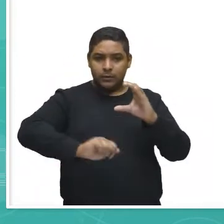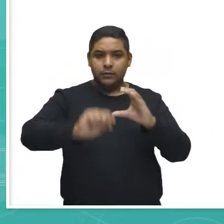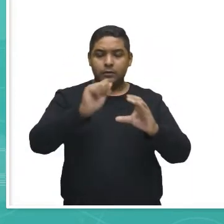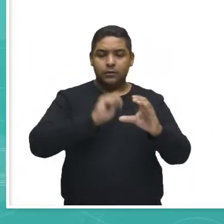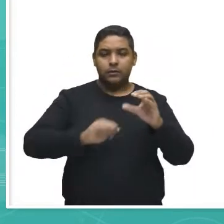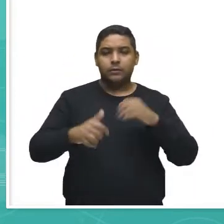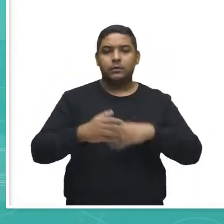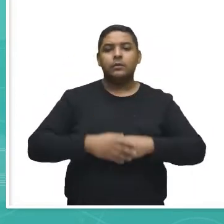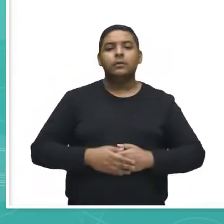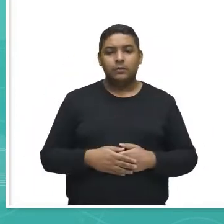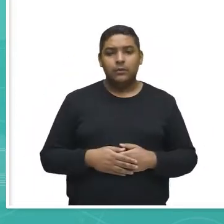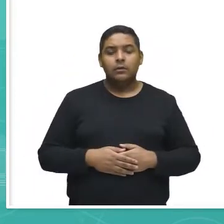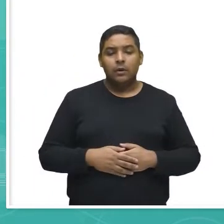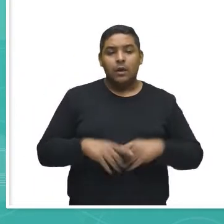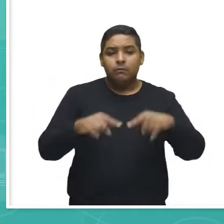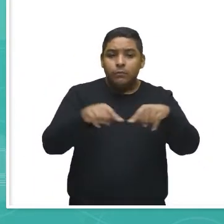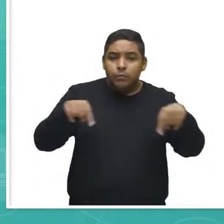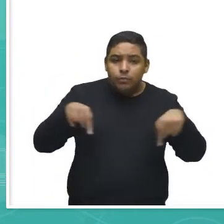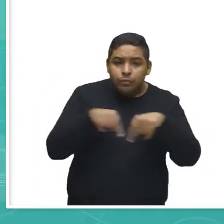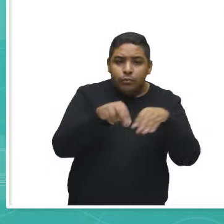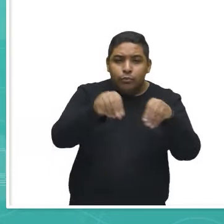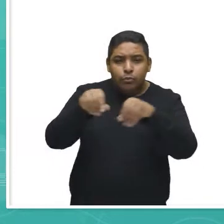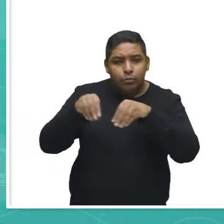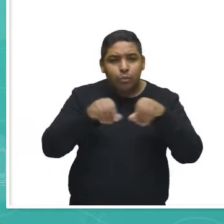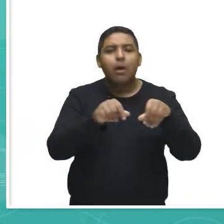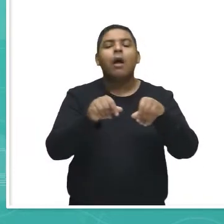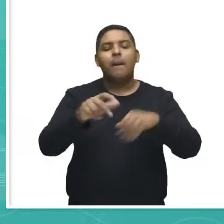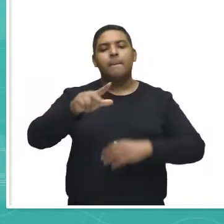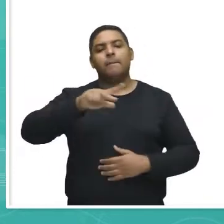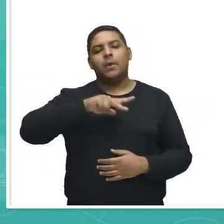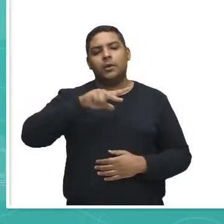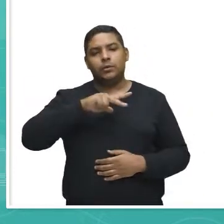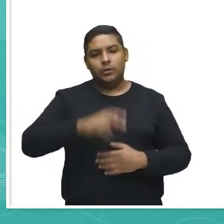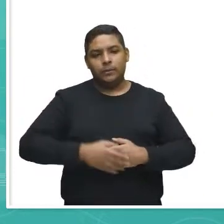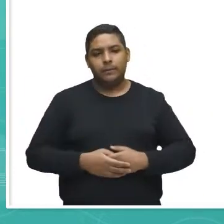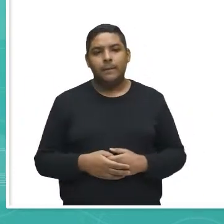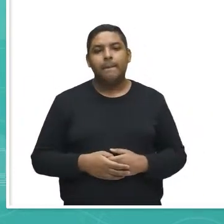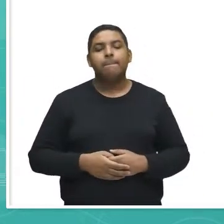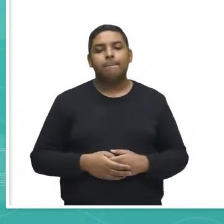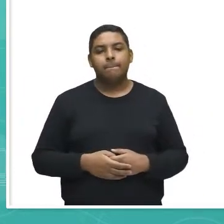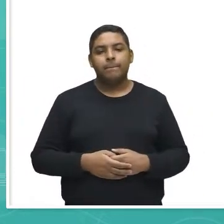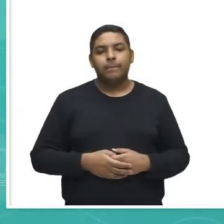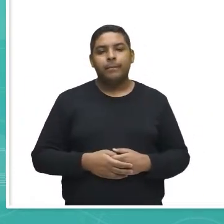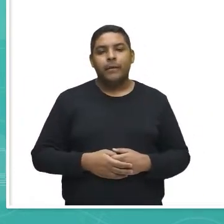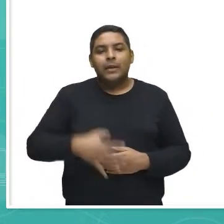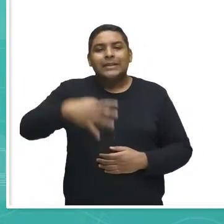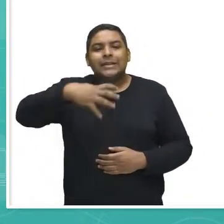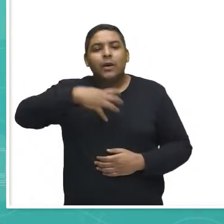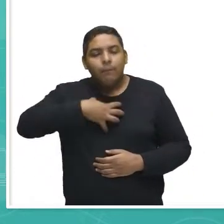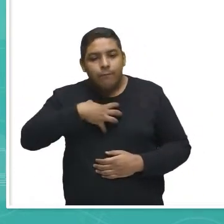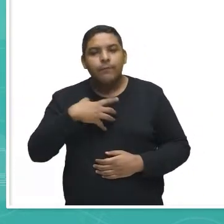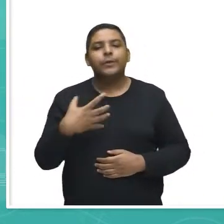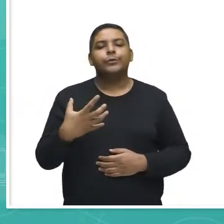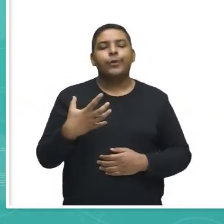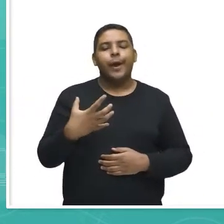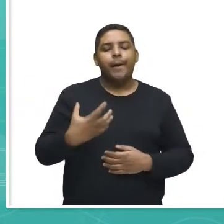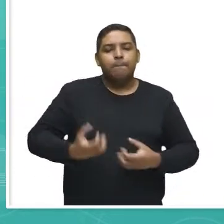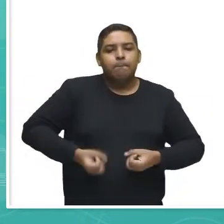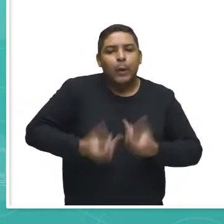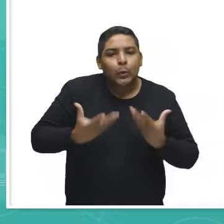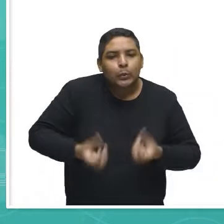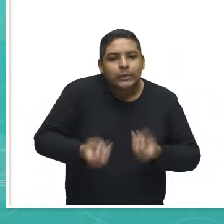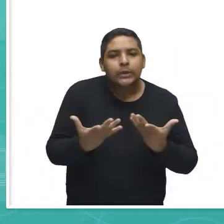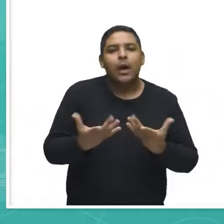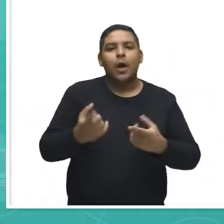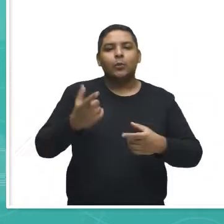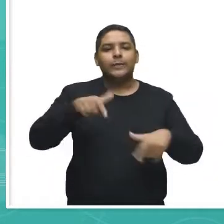através da propriedade privada, principalmente com o quê? Com os meios de produção, tá? Então, a